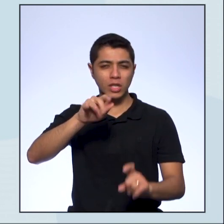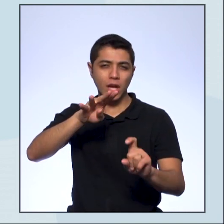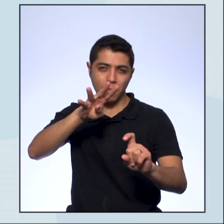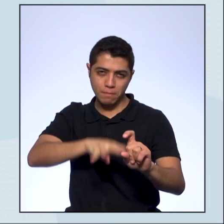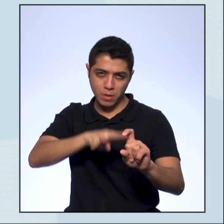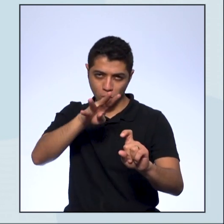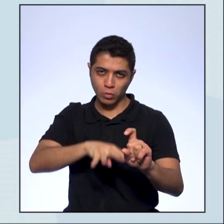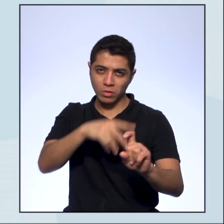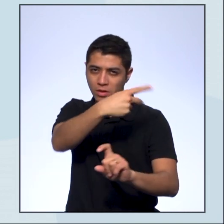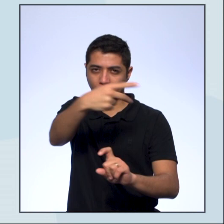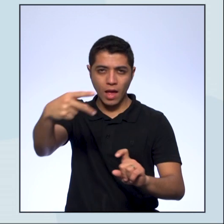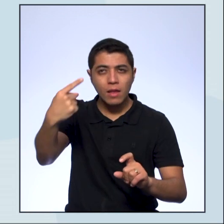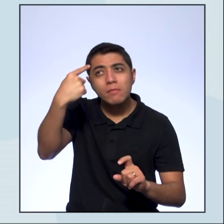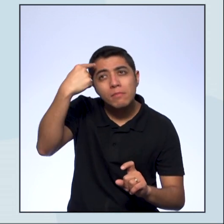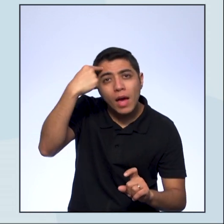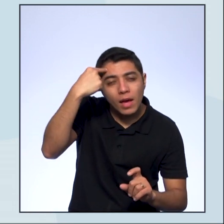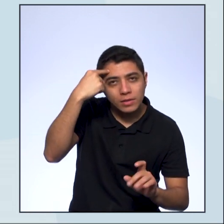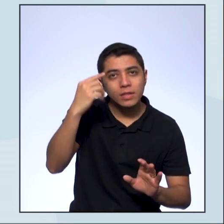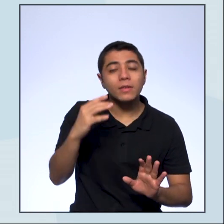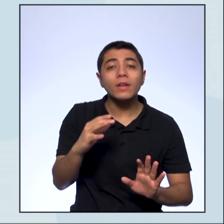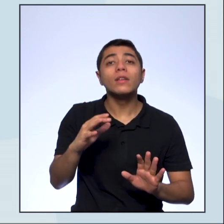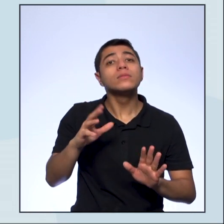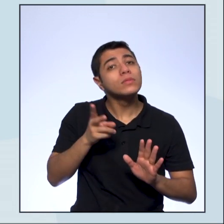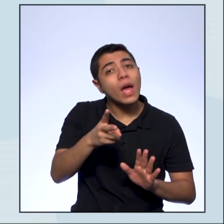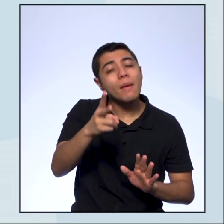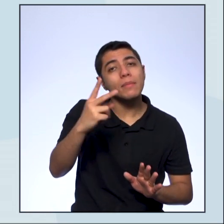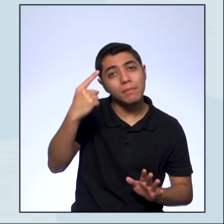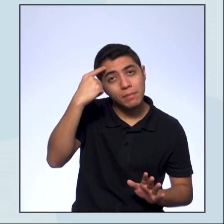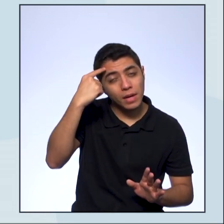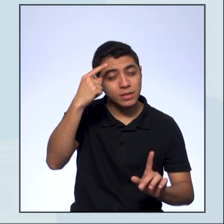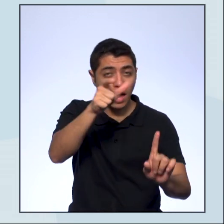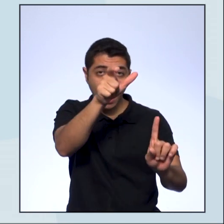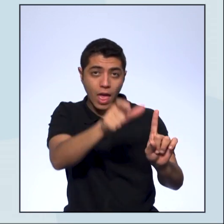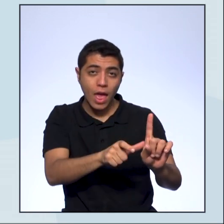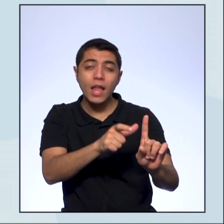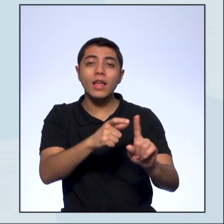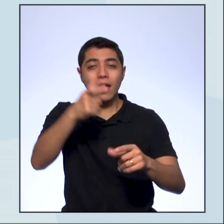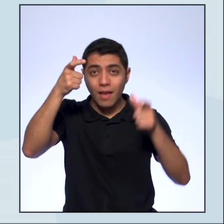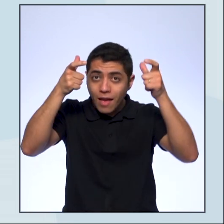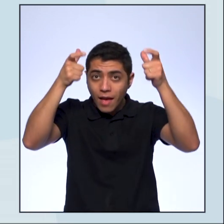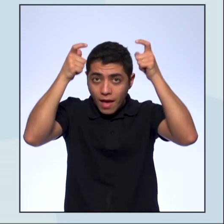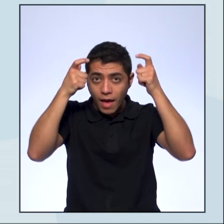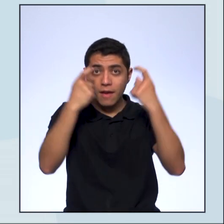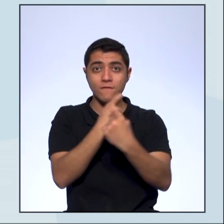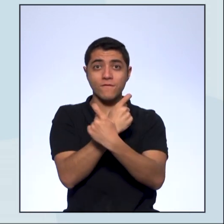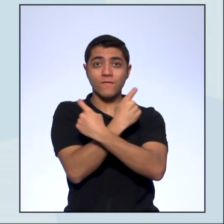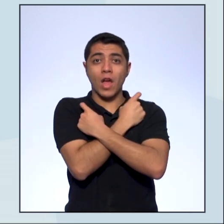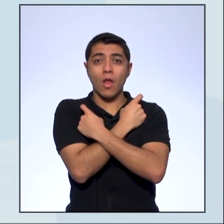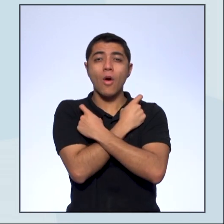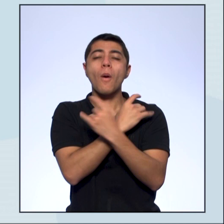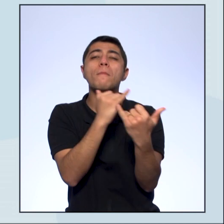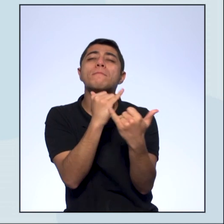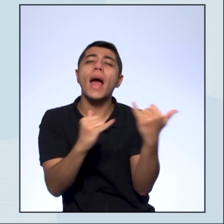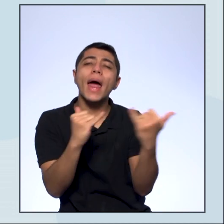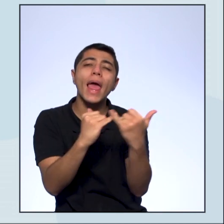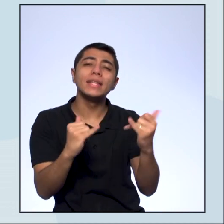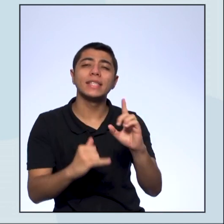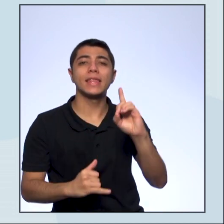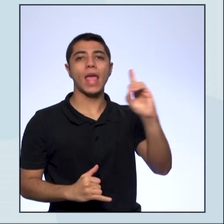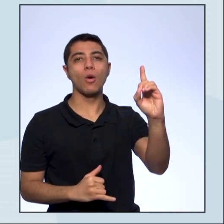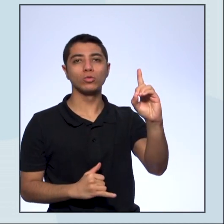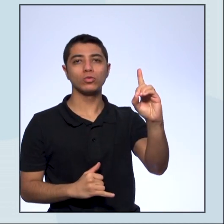um deus, né, a gente até colocou na aula passada, que é uma teocracia o que existe no Egito, era assessorado por